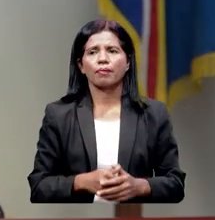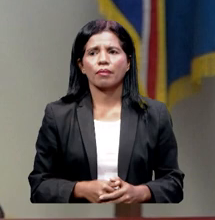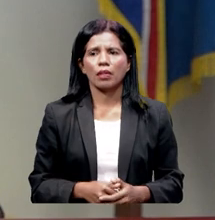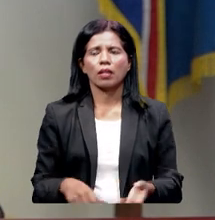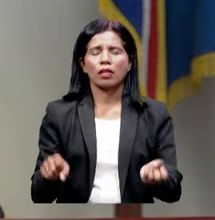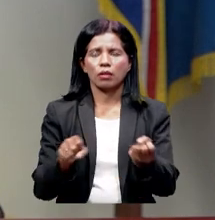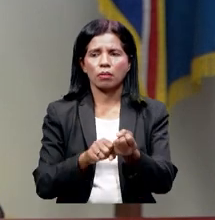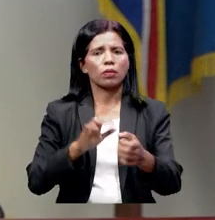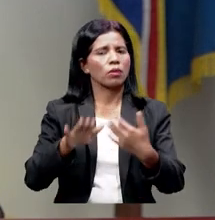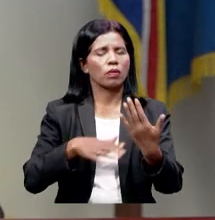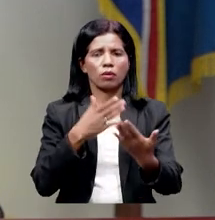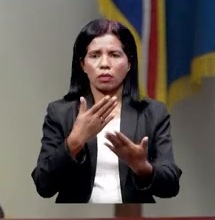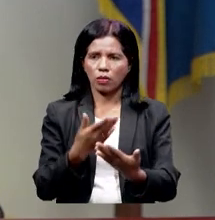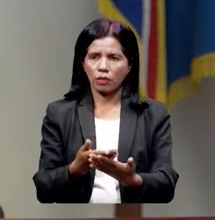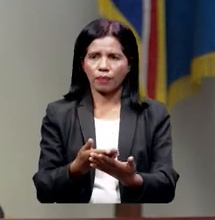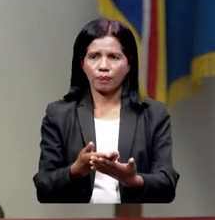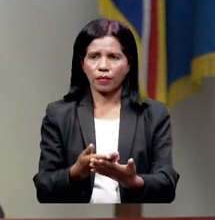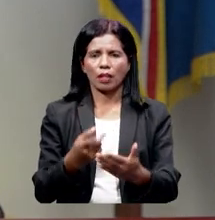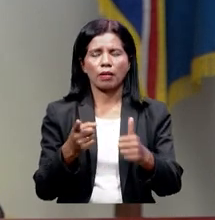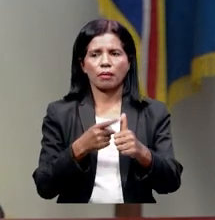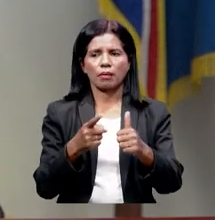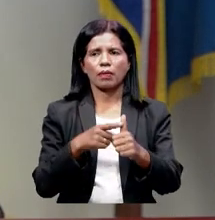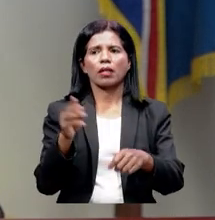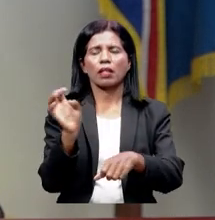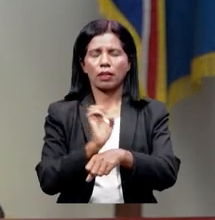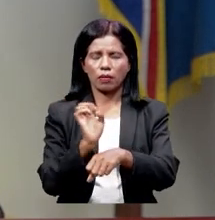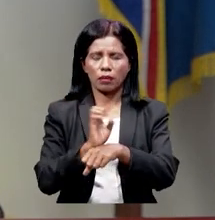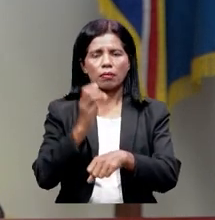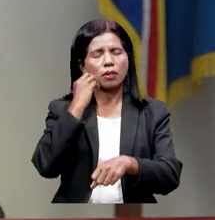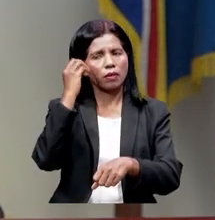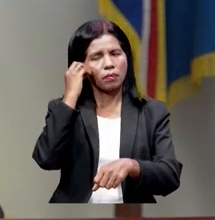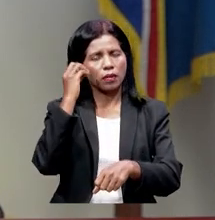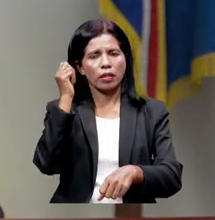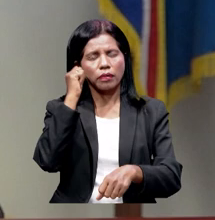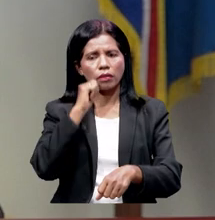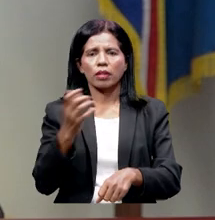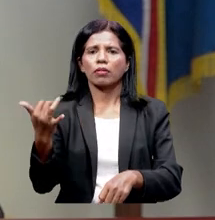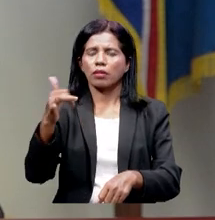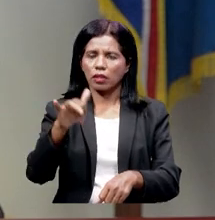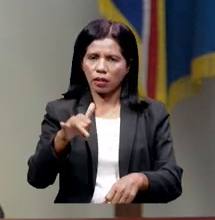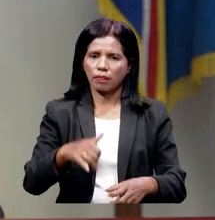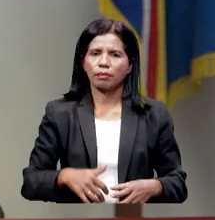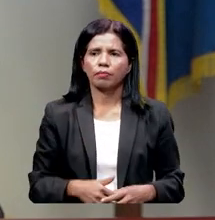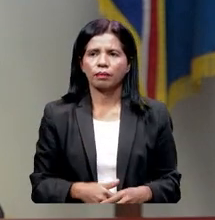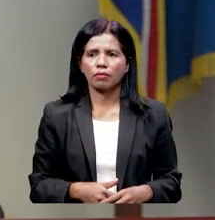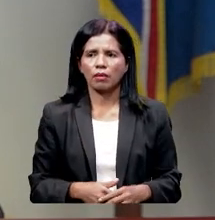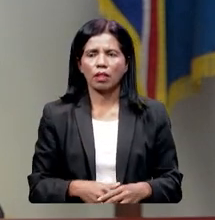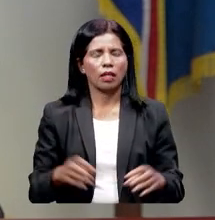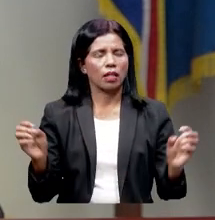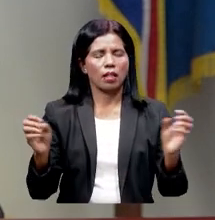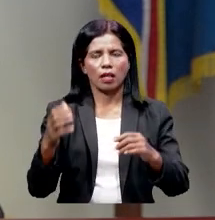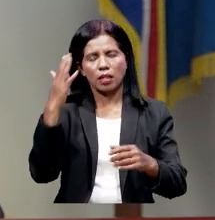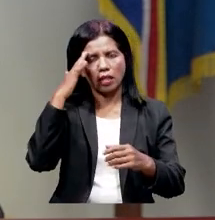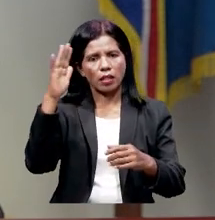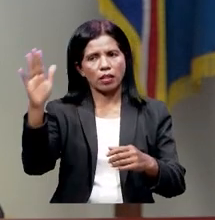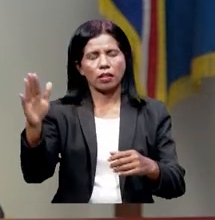contribuição bobo todo primeiro econômico malara dalar uma alim fetosira falta conhecimento